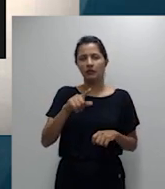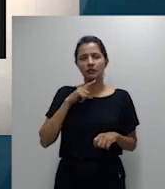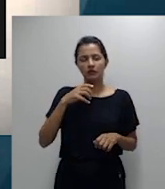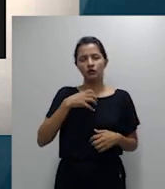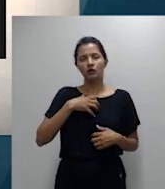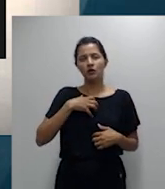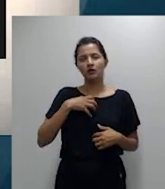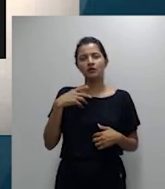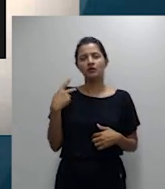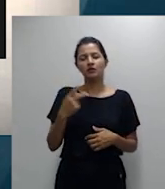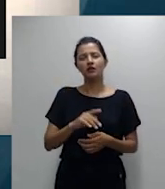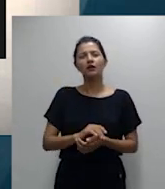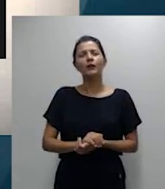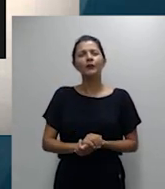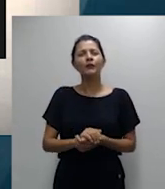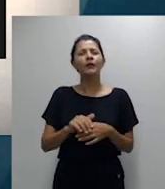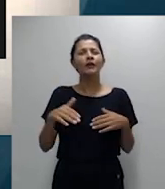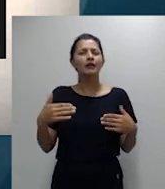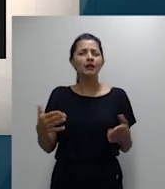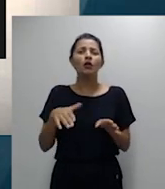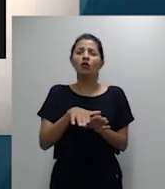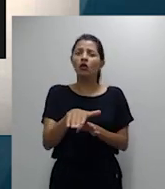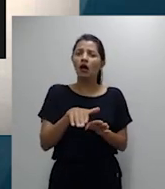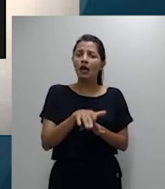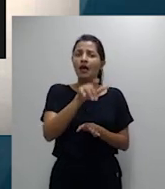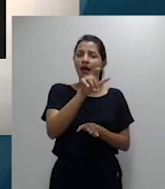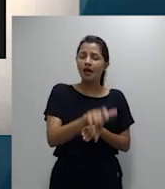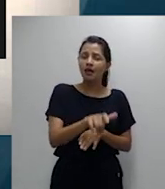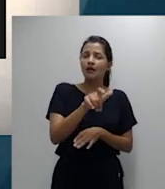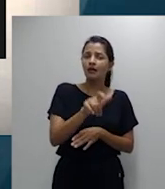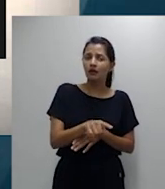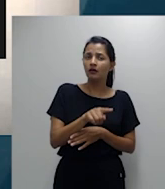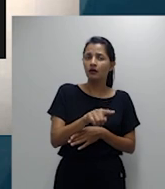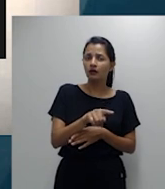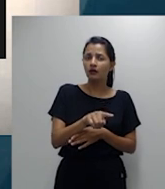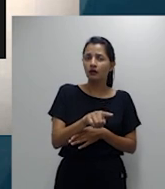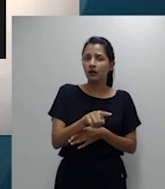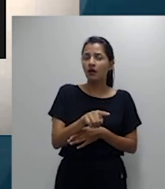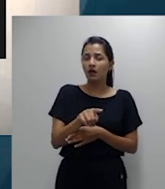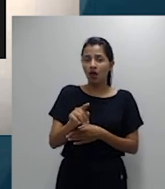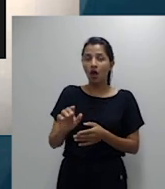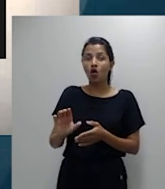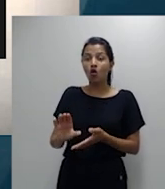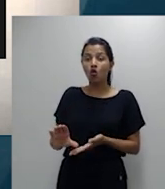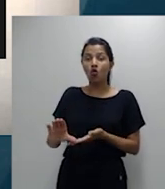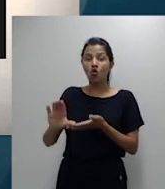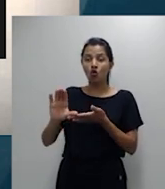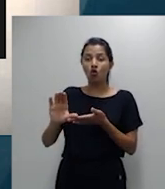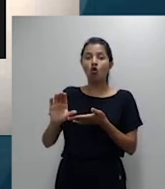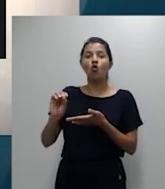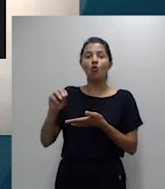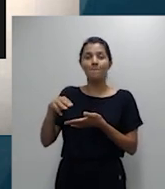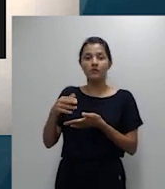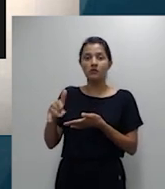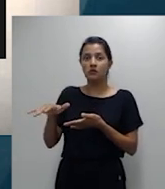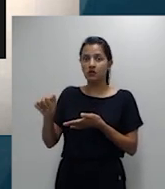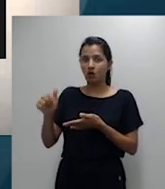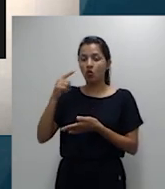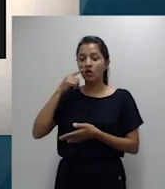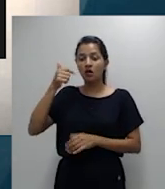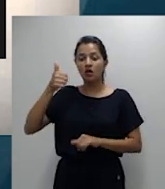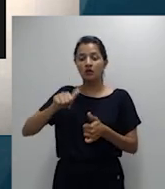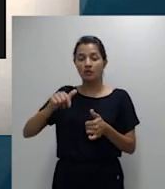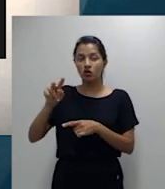relatada então orientando e a comissão examinadora tempo e